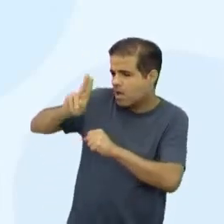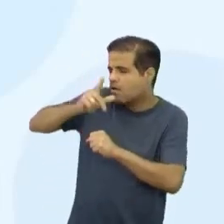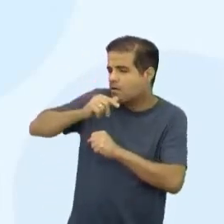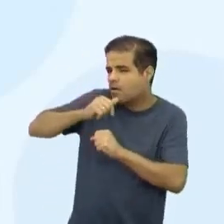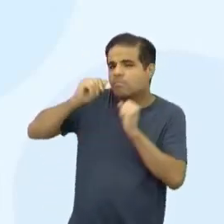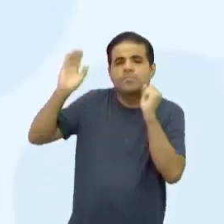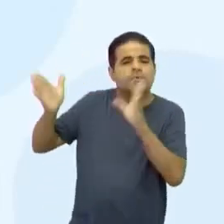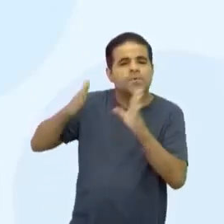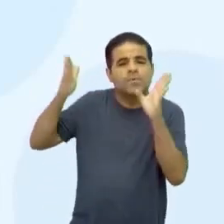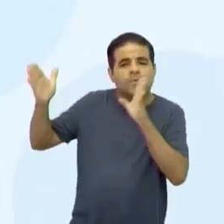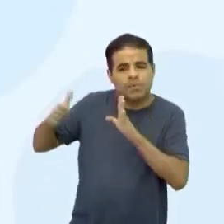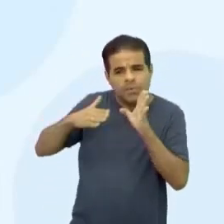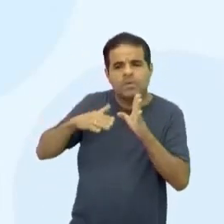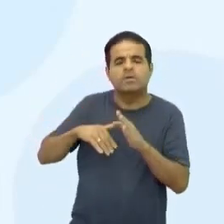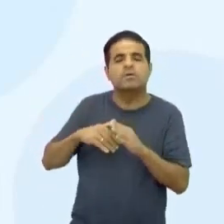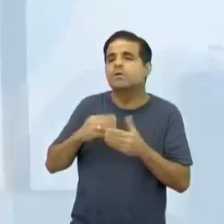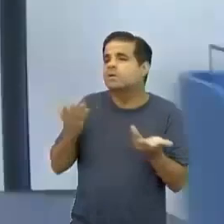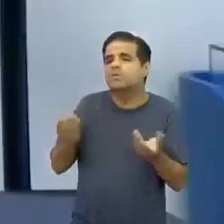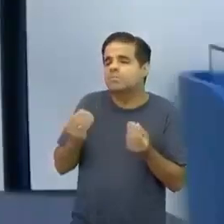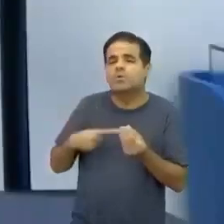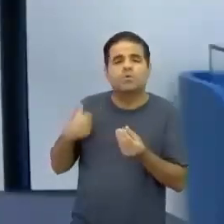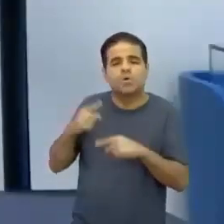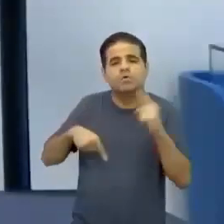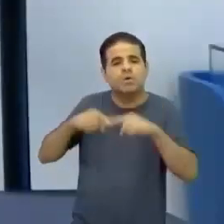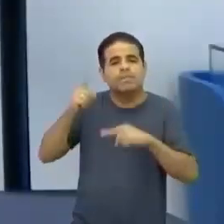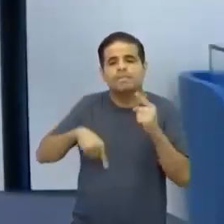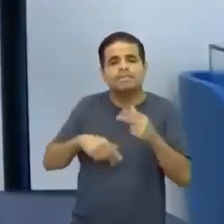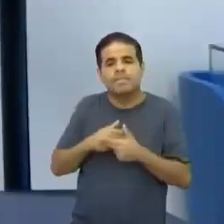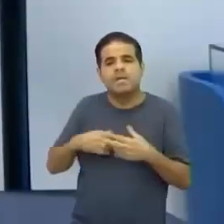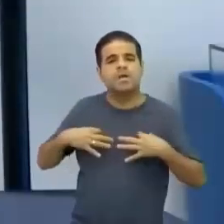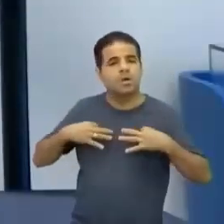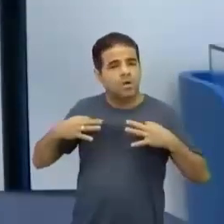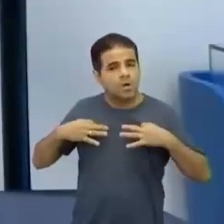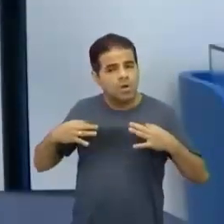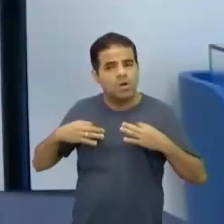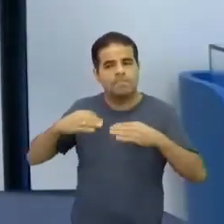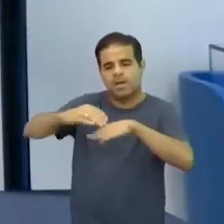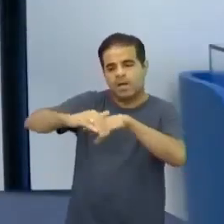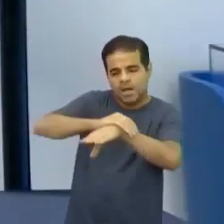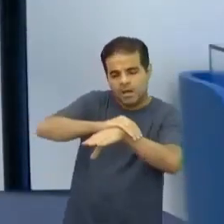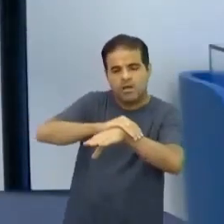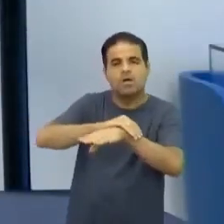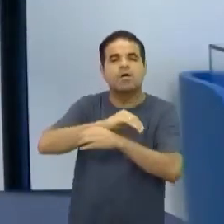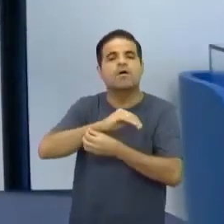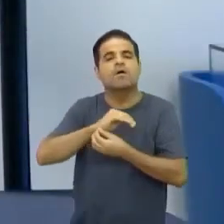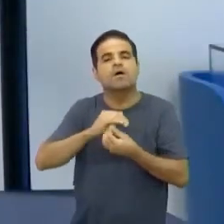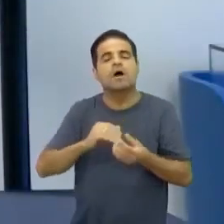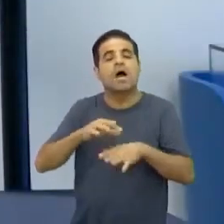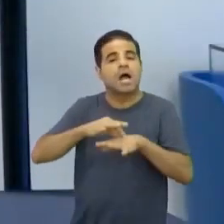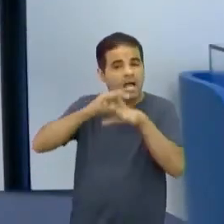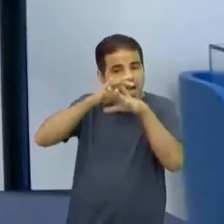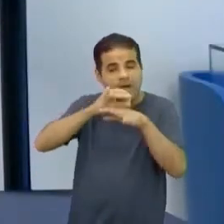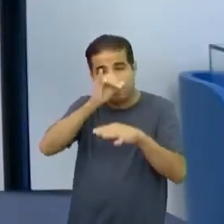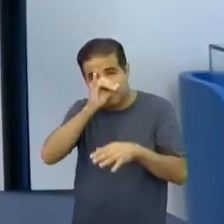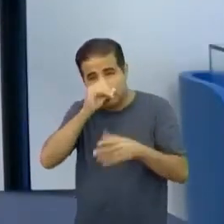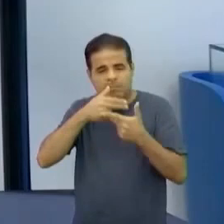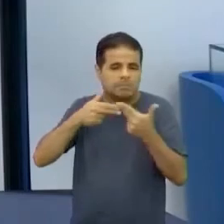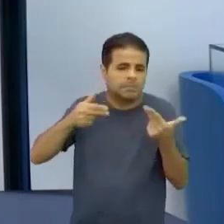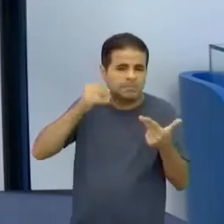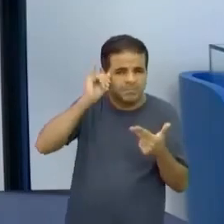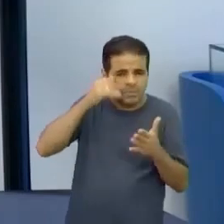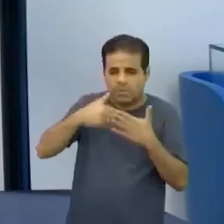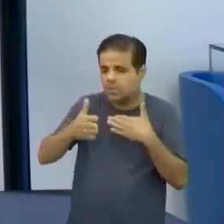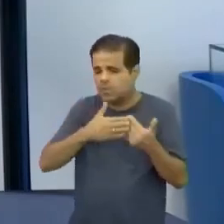na produção de bens de consumo. Quais são os nossos bens de consumo? Roupa, calçado, a carne bovina, suína, caprina, seja de